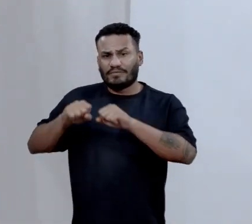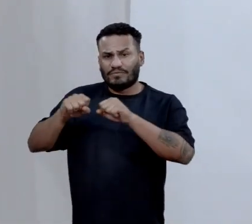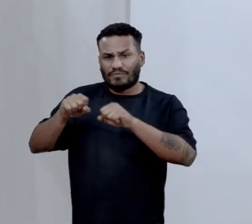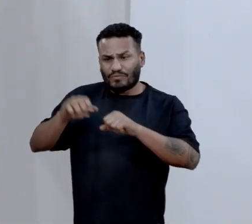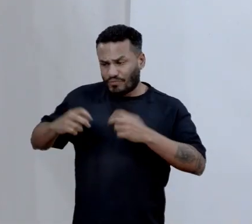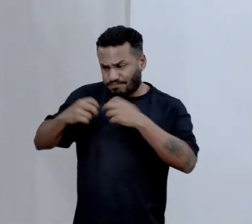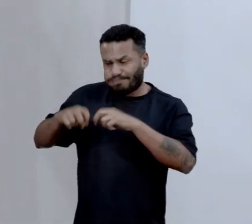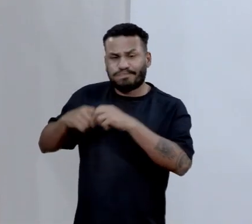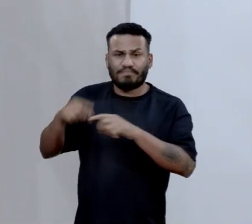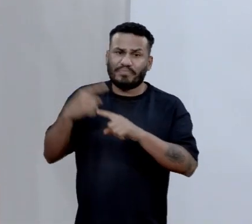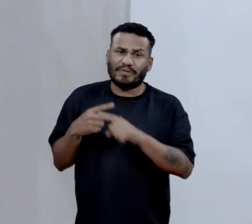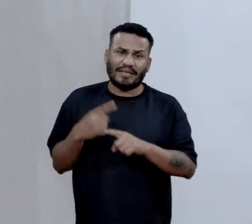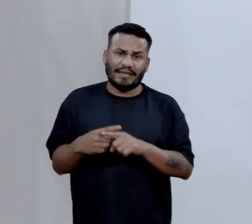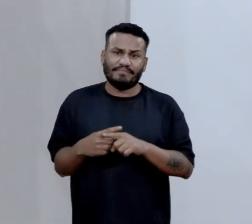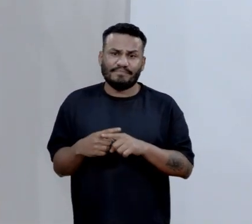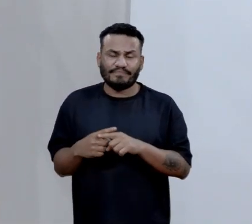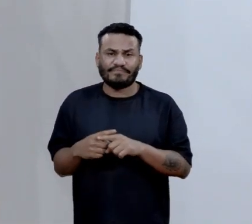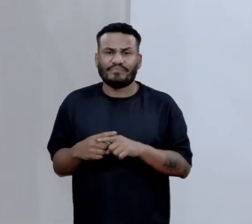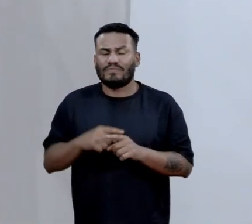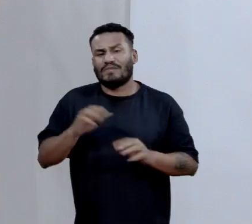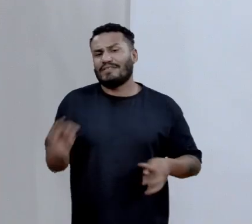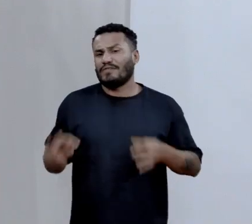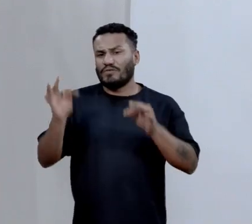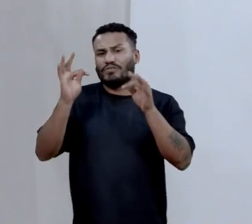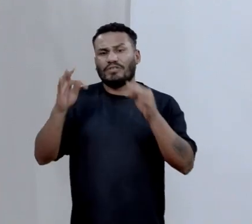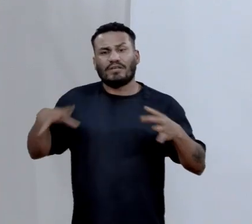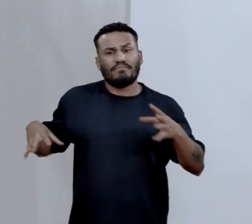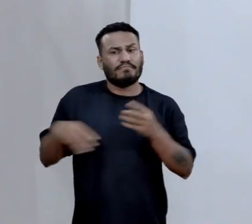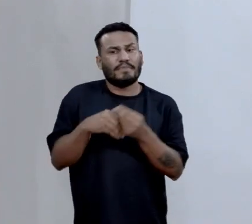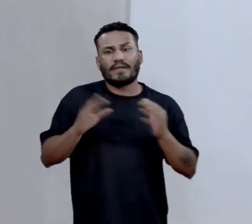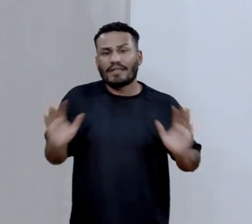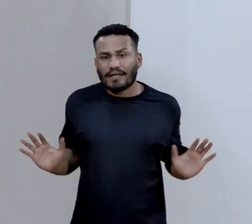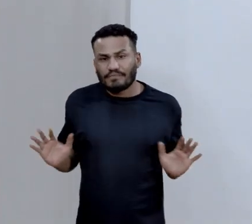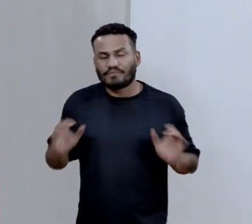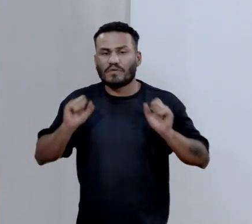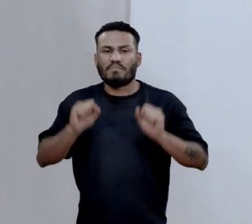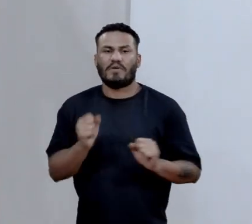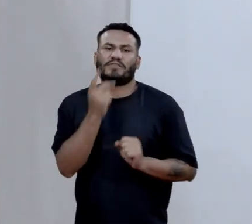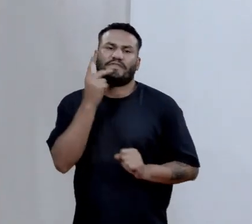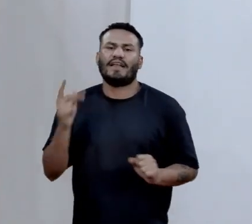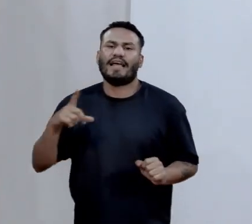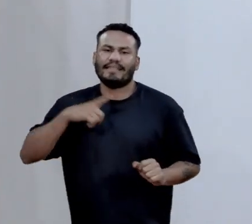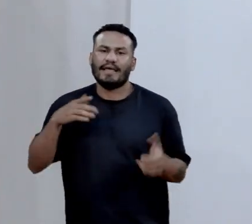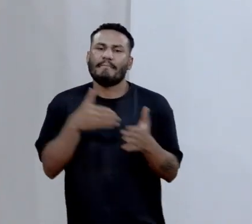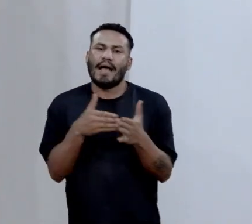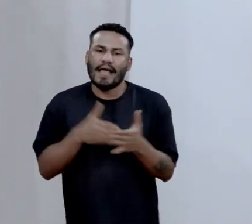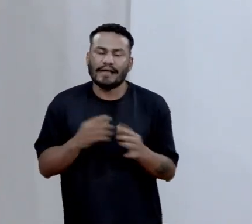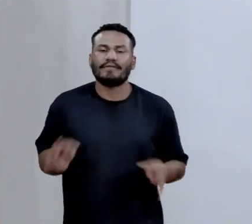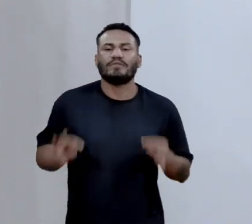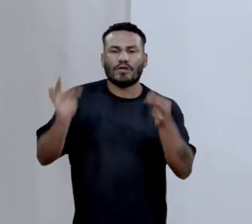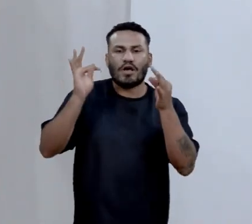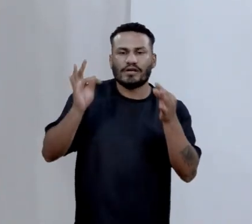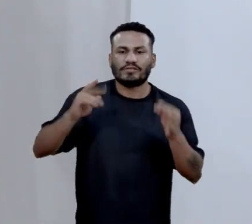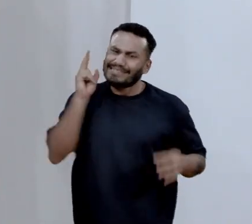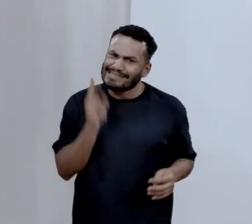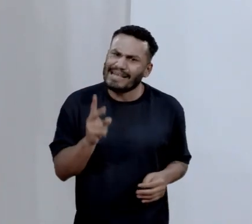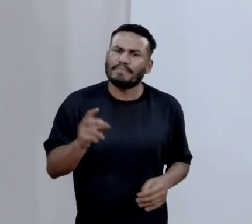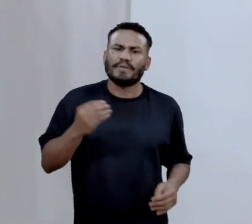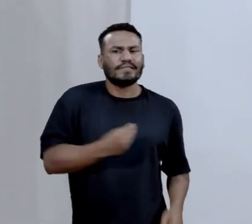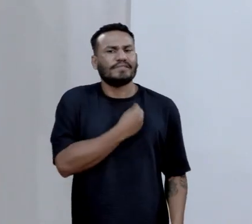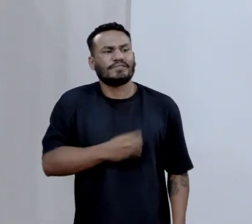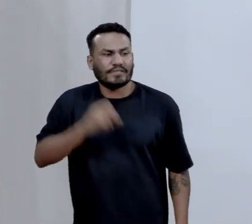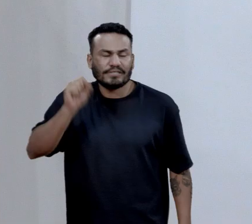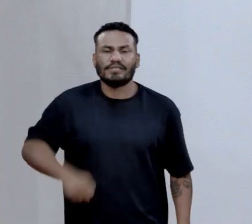simples aparato tecnológico que não foi implementado. Pode falar de que existe uma barreira tecnológica e sempre vai existir uma